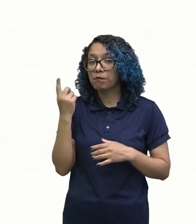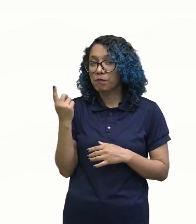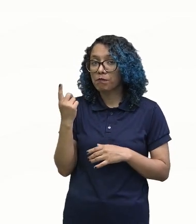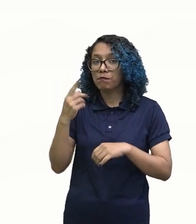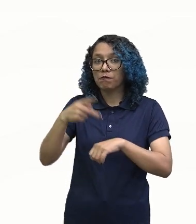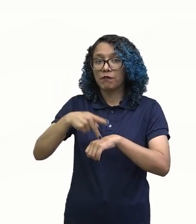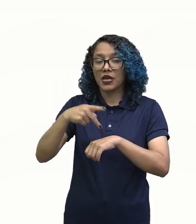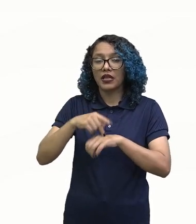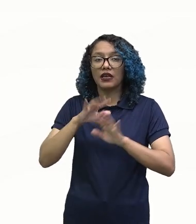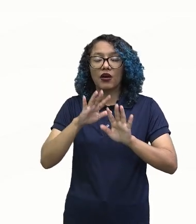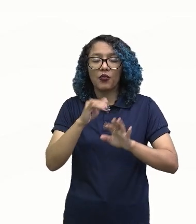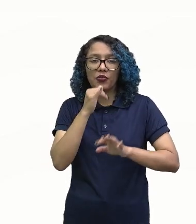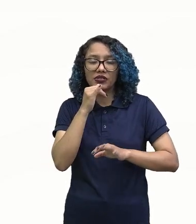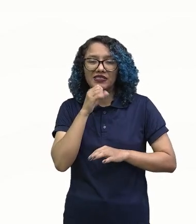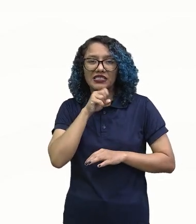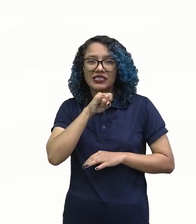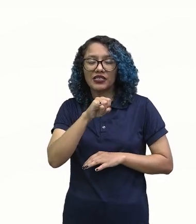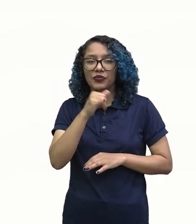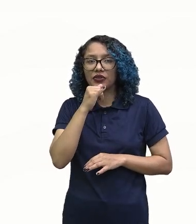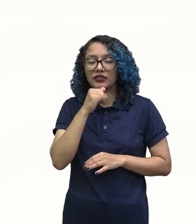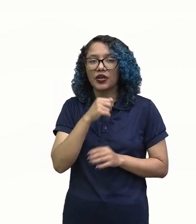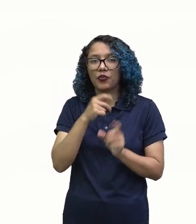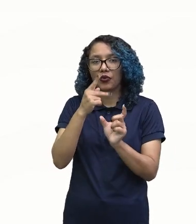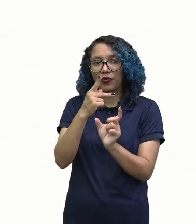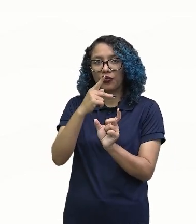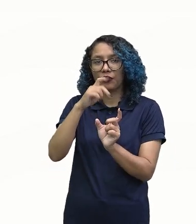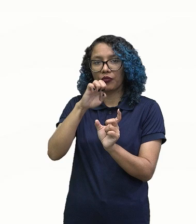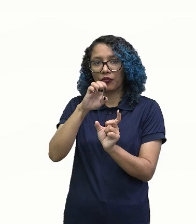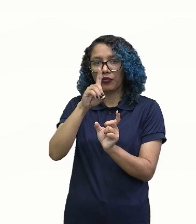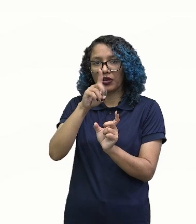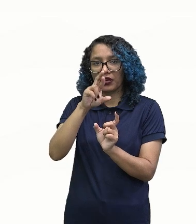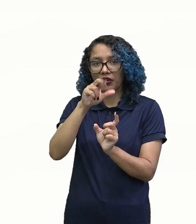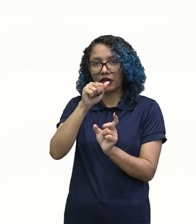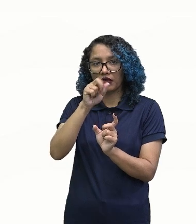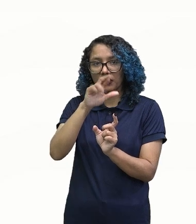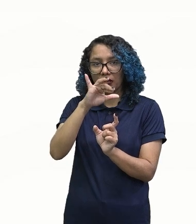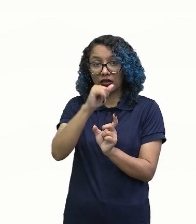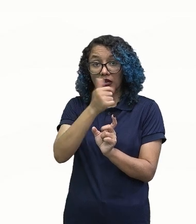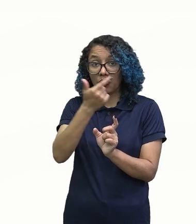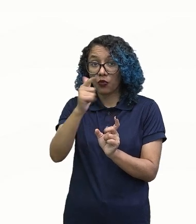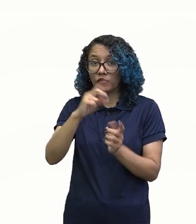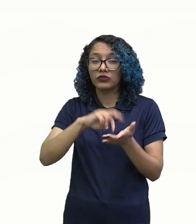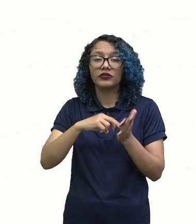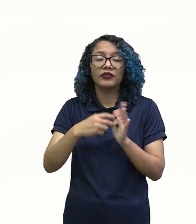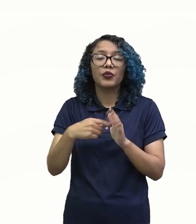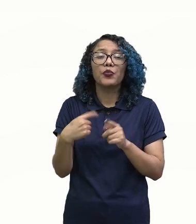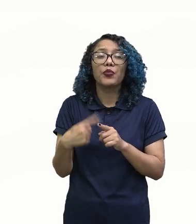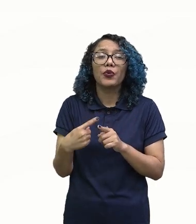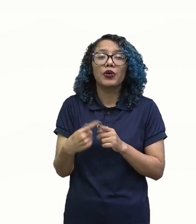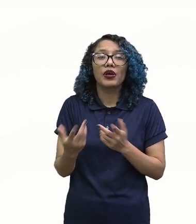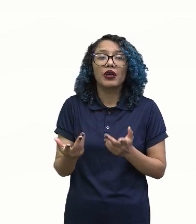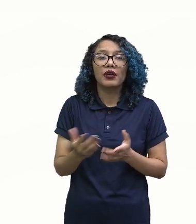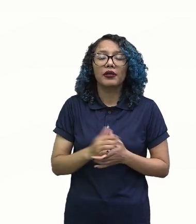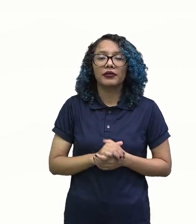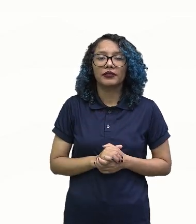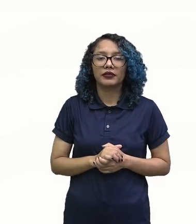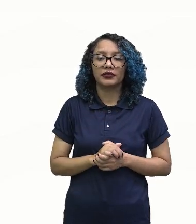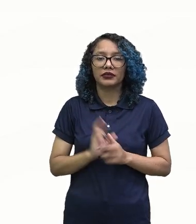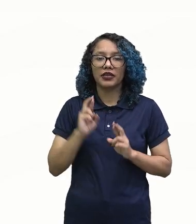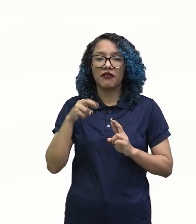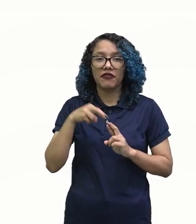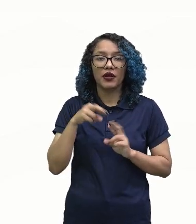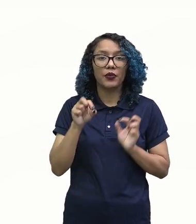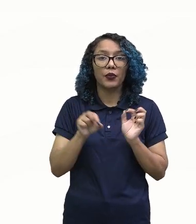digo pedraria, aí ela já vai ter um outro sentido, um outro significado. Por quê? Porque é um